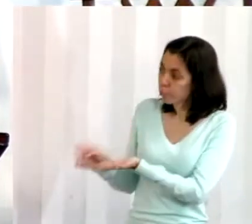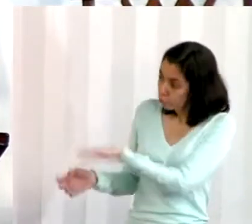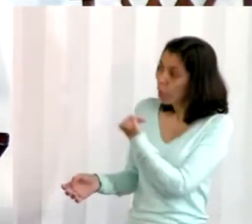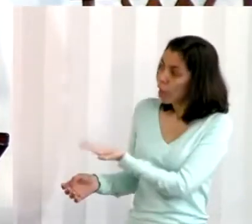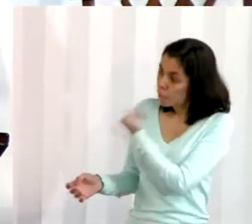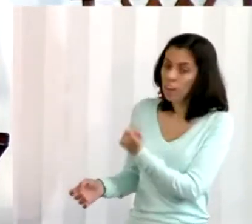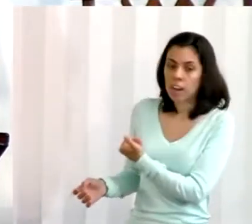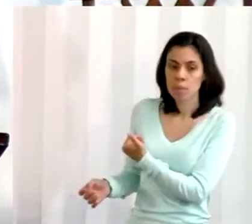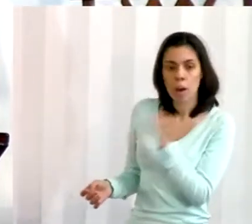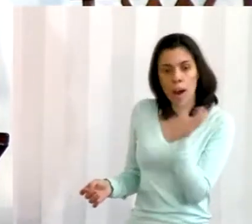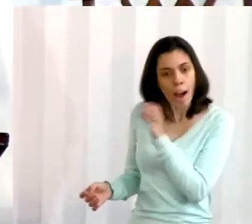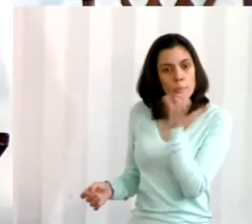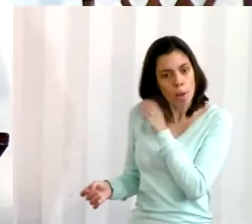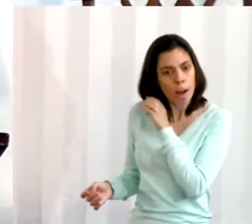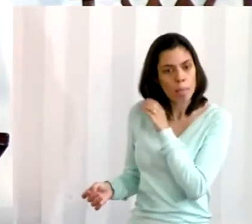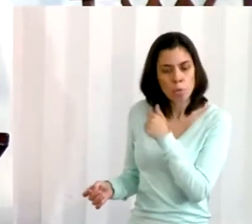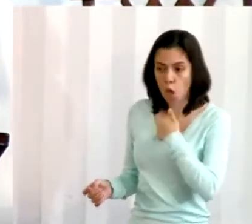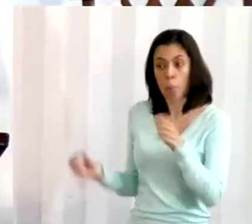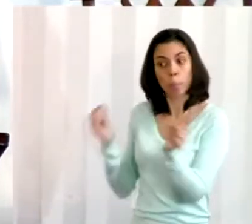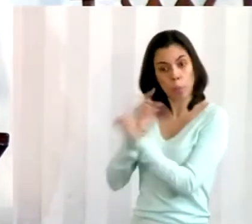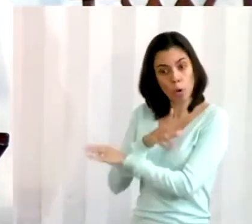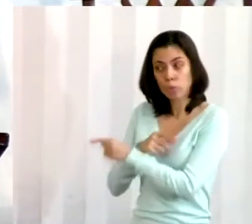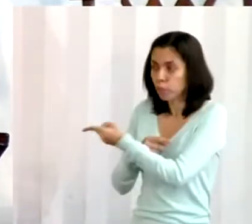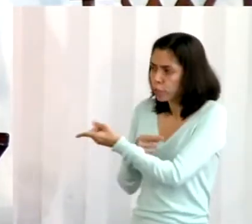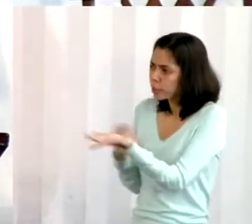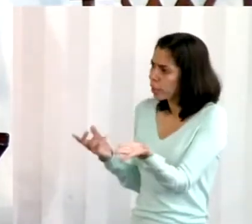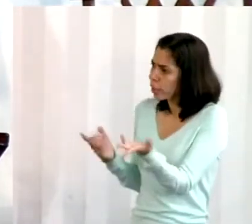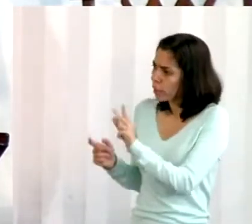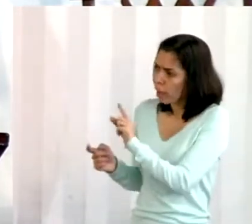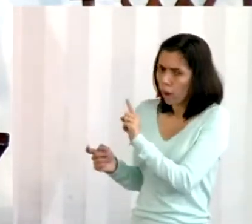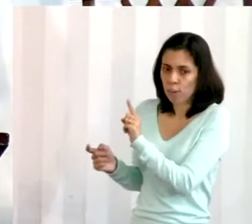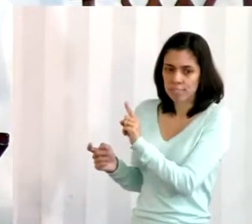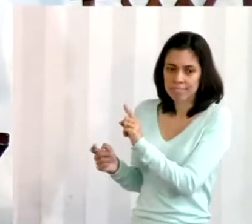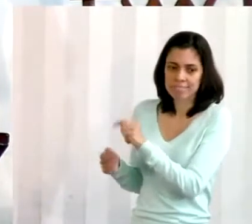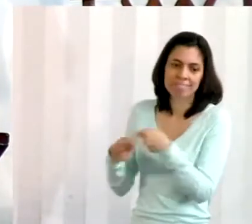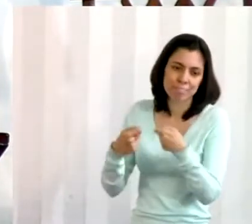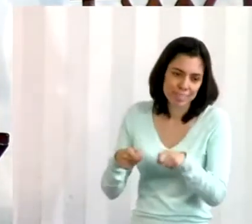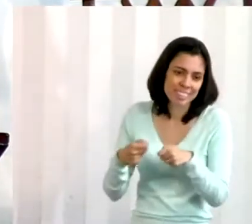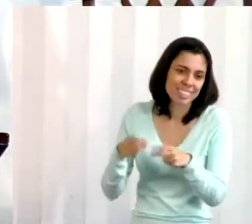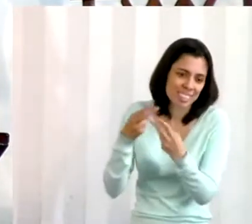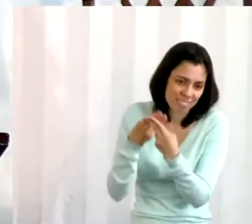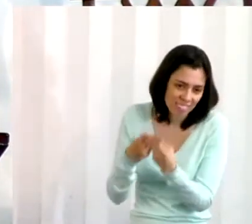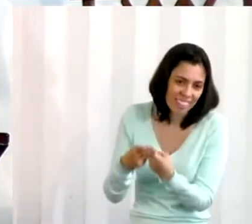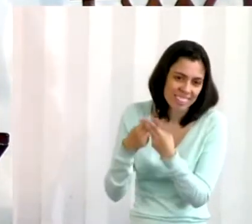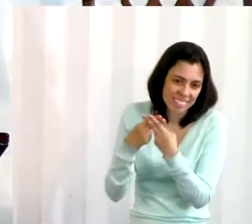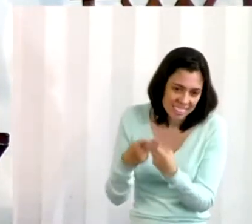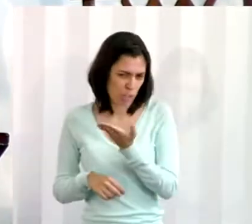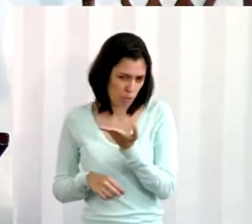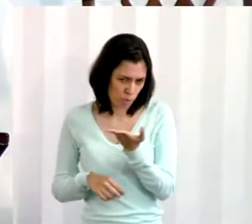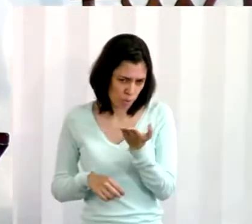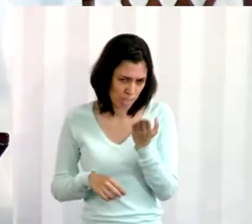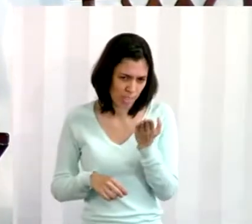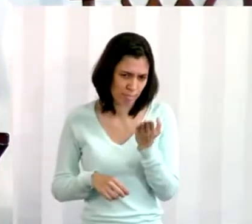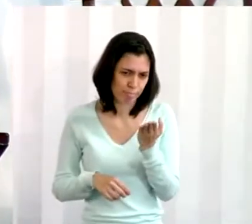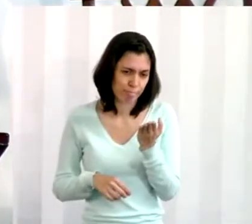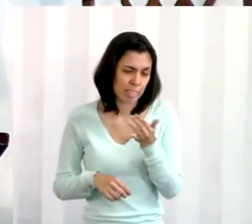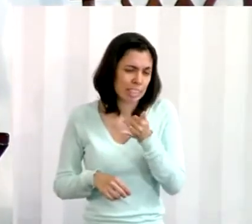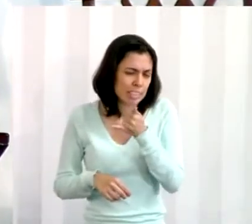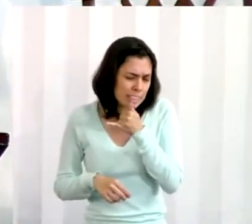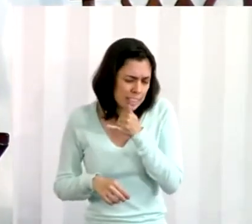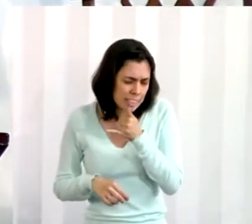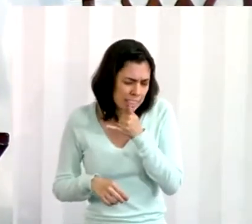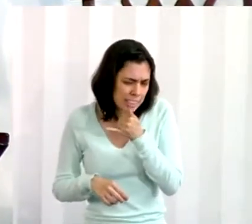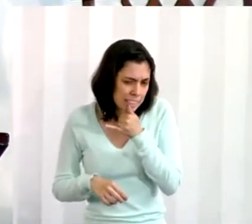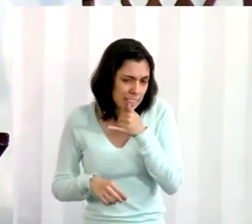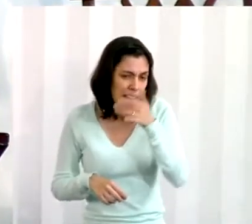para virmos para cá. Então eu quero ajudar aqui numa resolução de conflitos. Eu quero